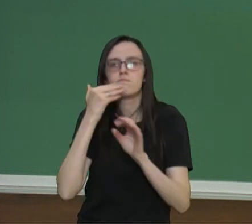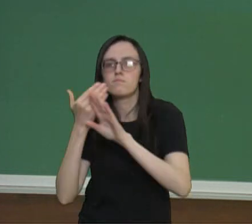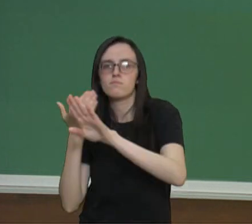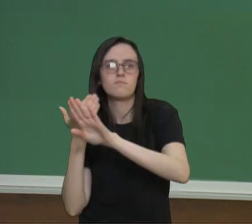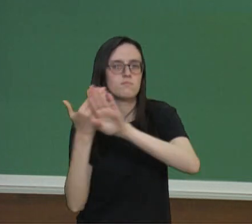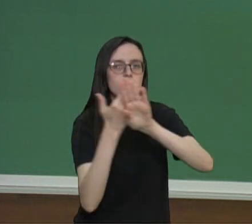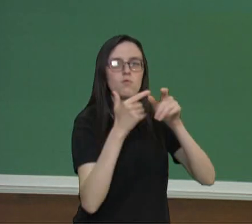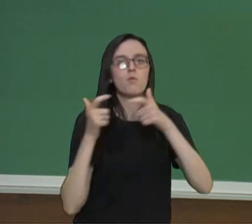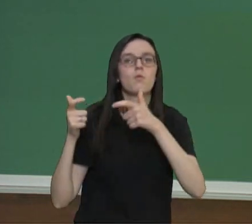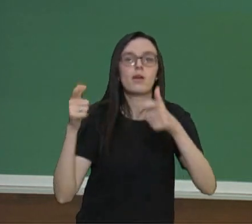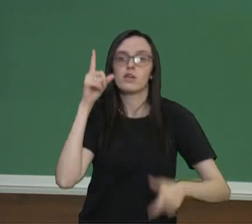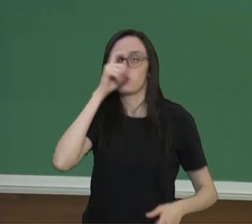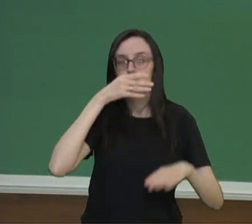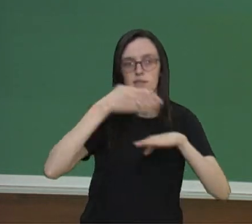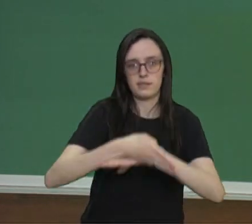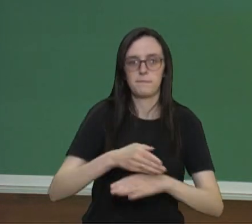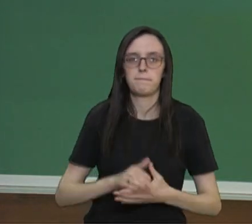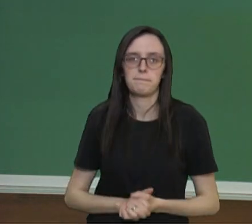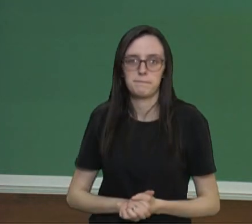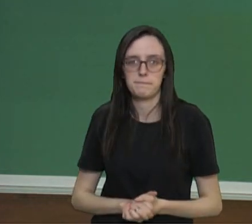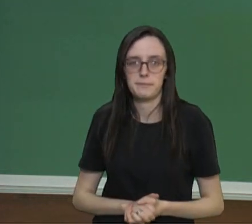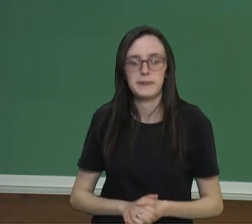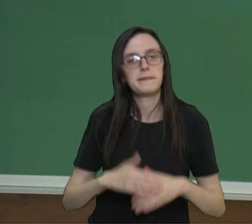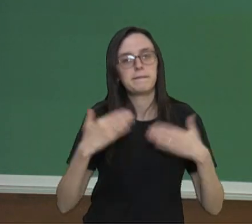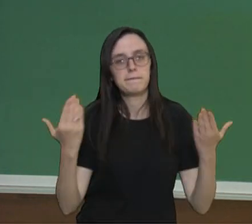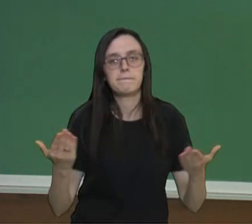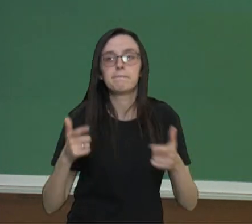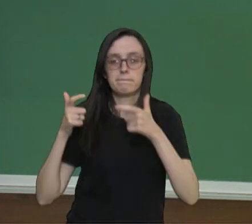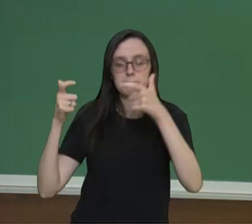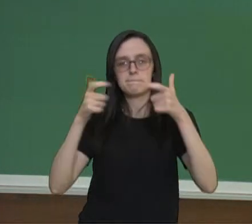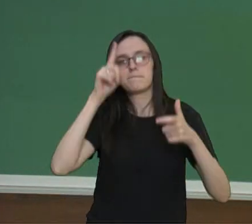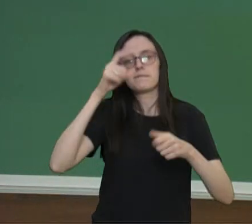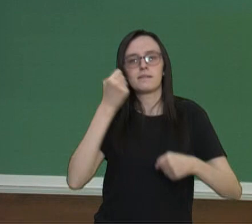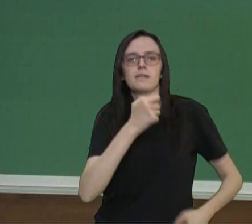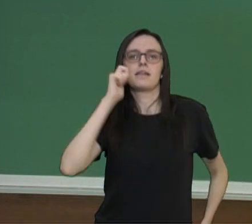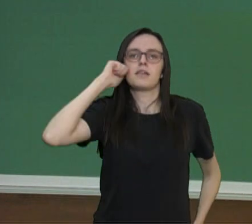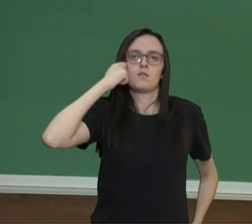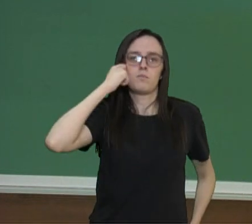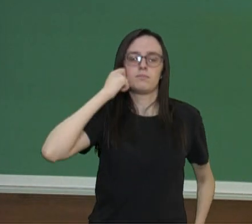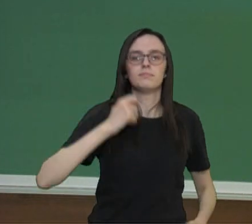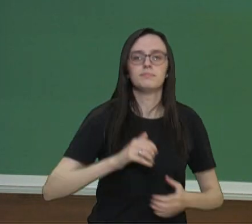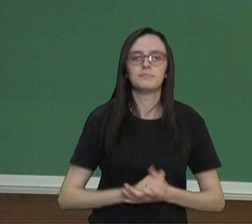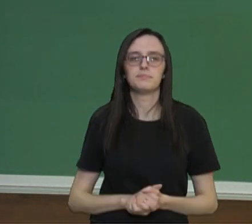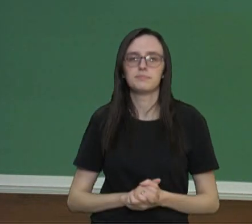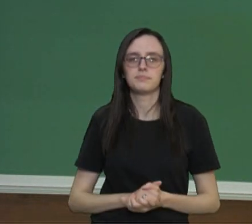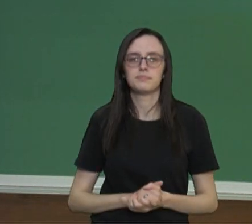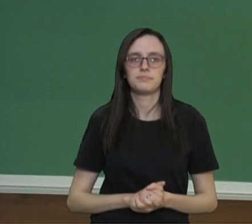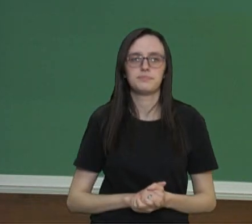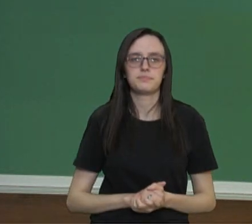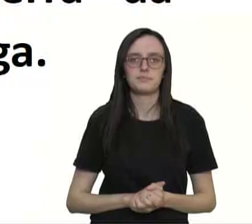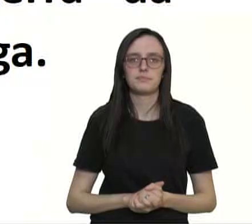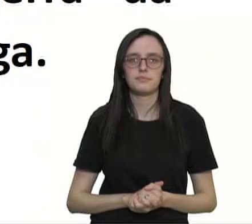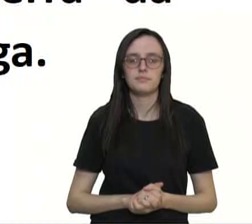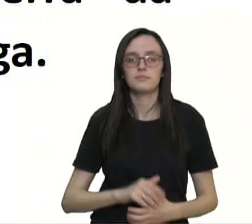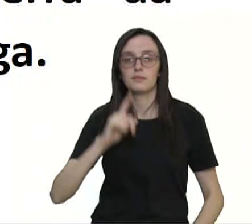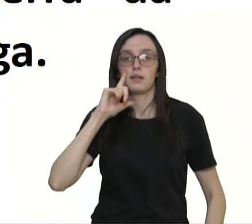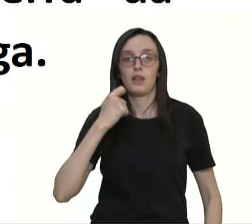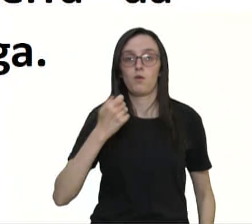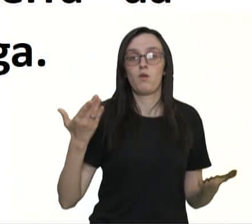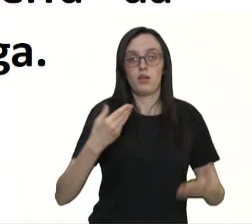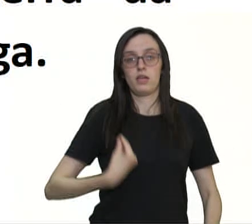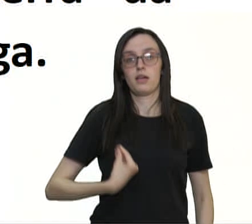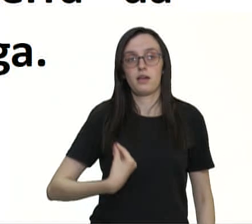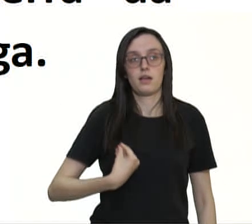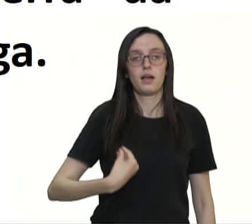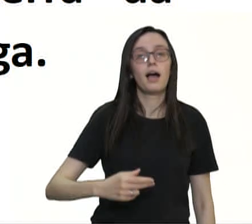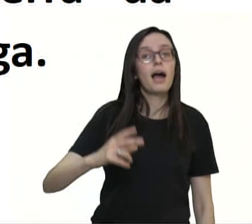comunidade, num local de difícil acesso. Então, o Quilombo dos Palmares. Então, o estado de Alagoas atual,